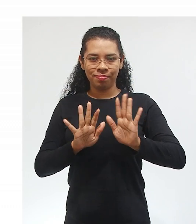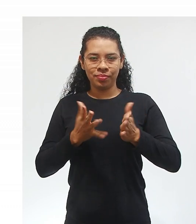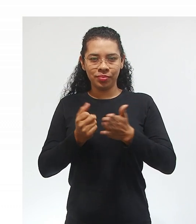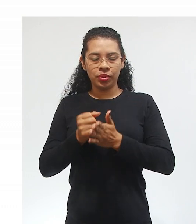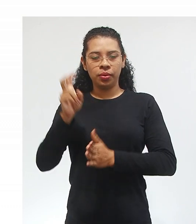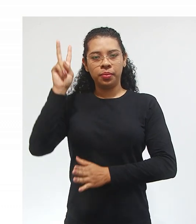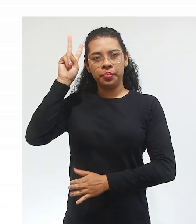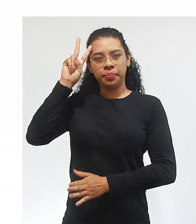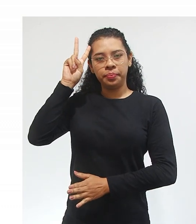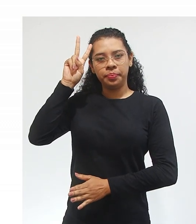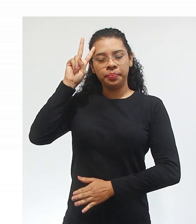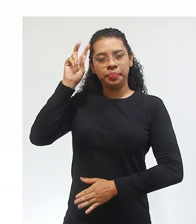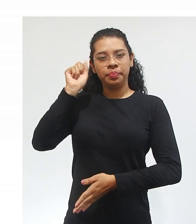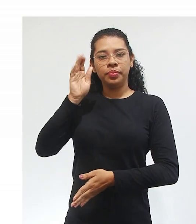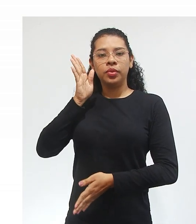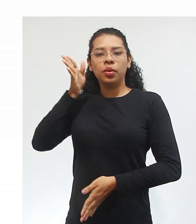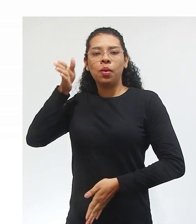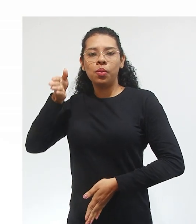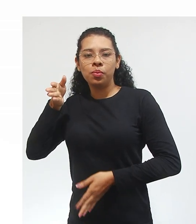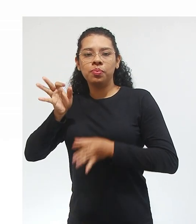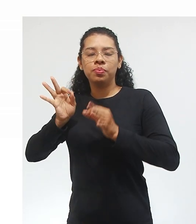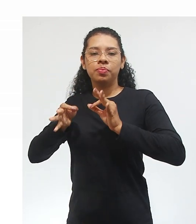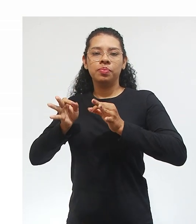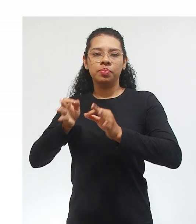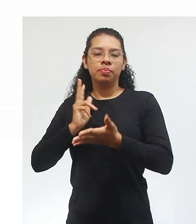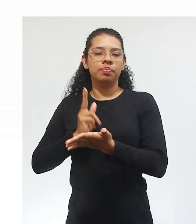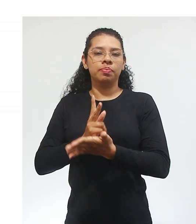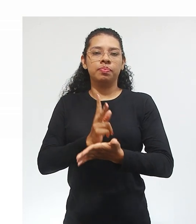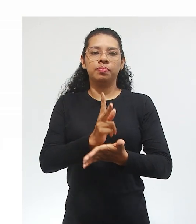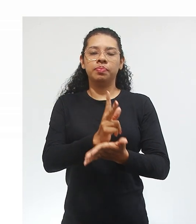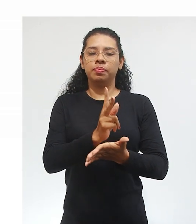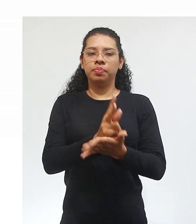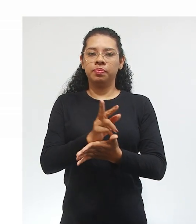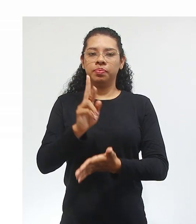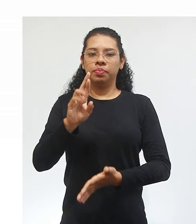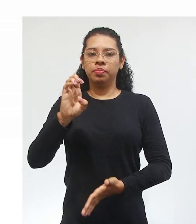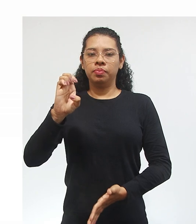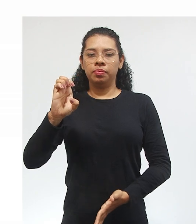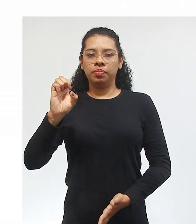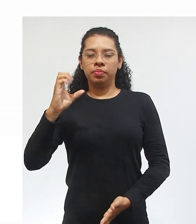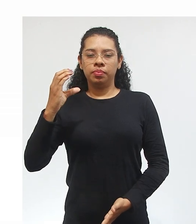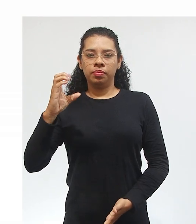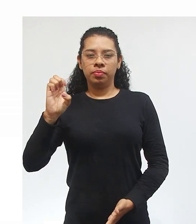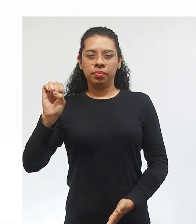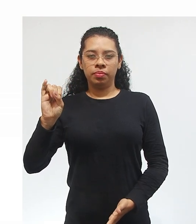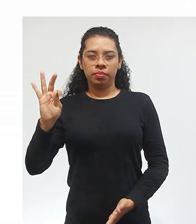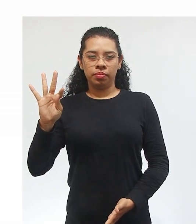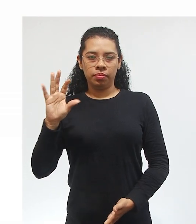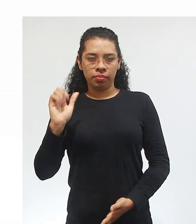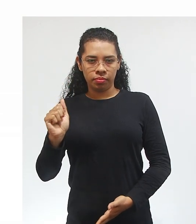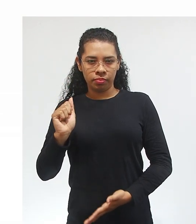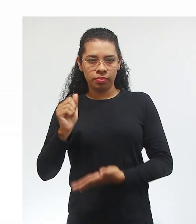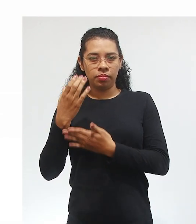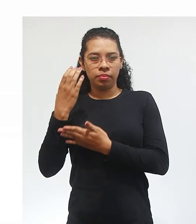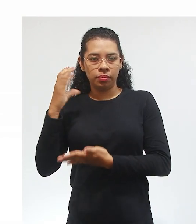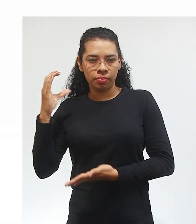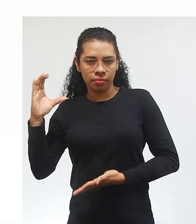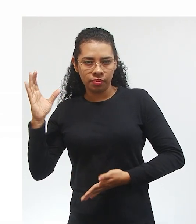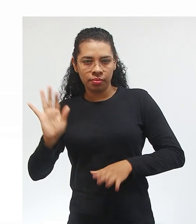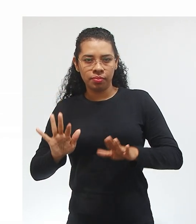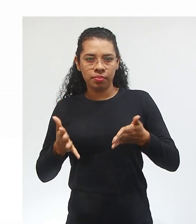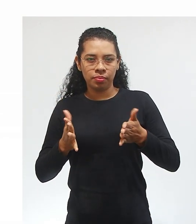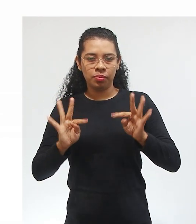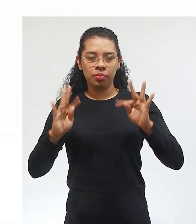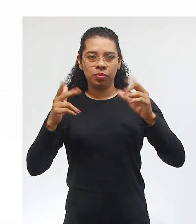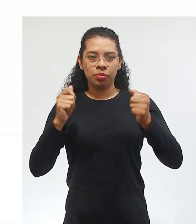você reconheceu uma receita, seria o que? A cada reconhecimento de receita seria lançado a crédito? Então, e esse